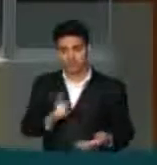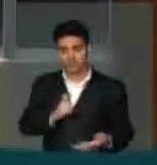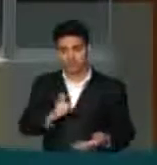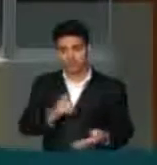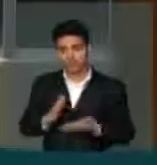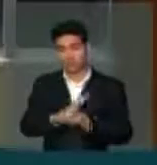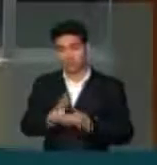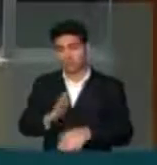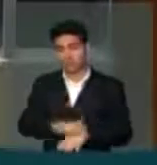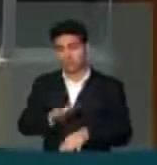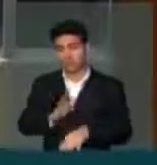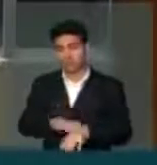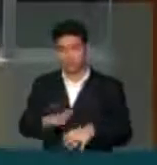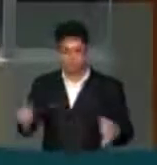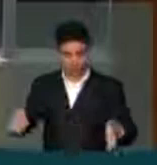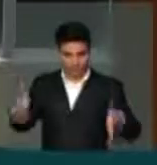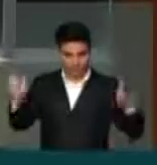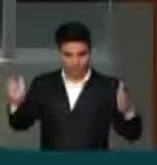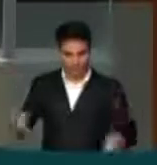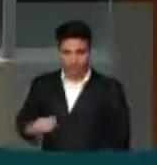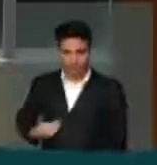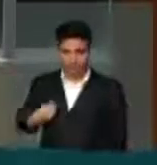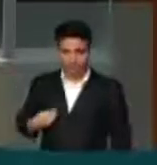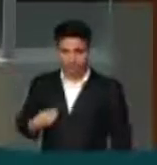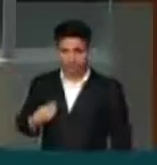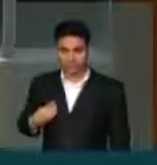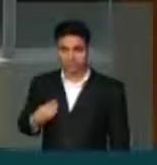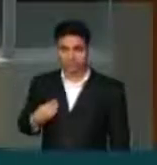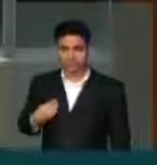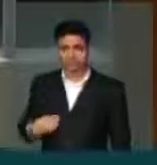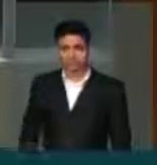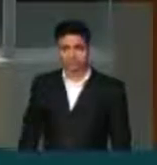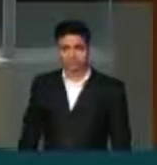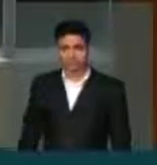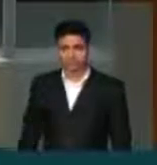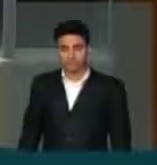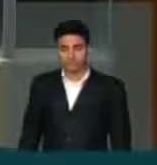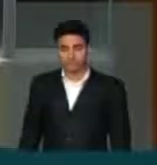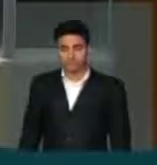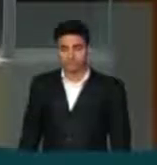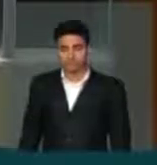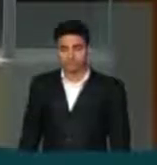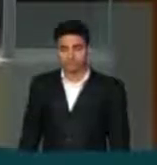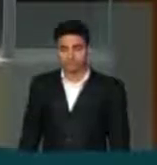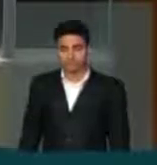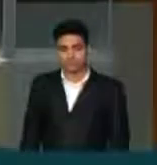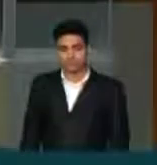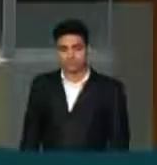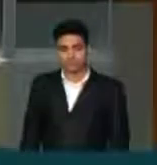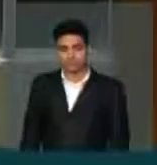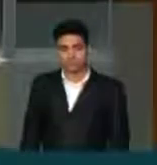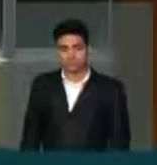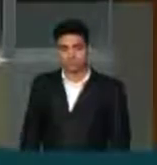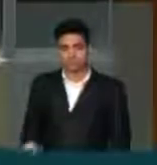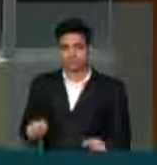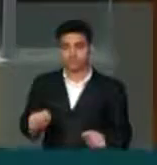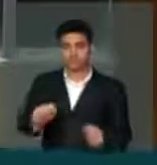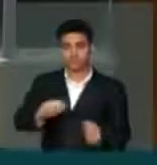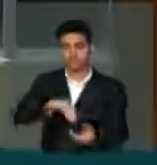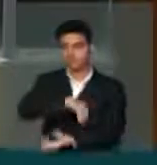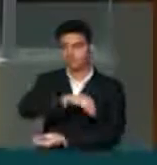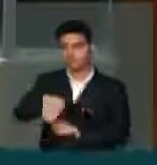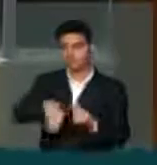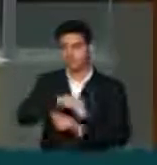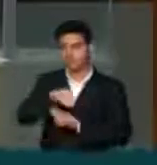senhor presidente, senhores deputados, em que se forma um caldo de cultura